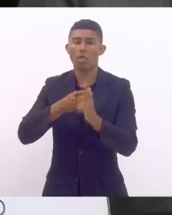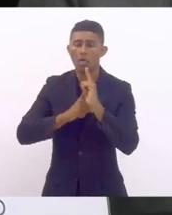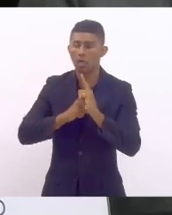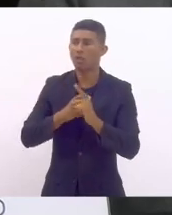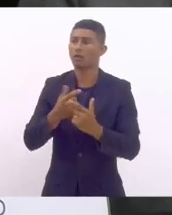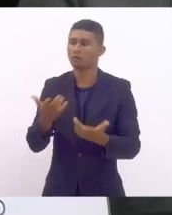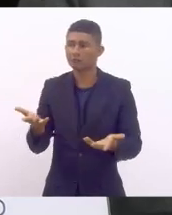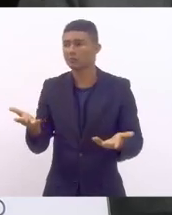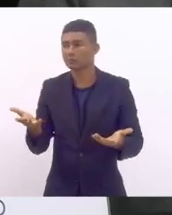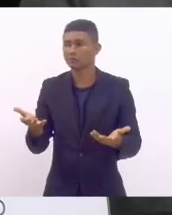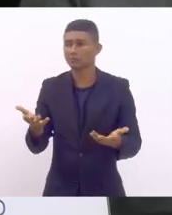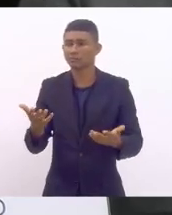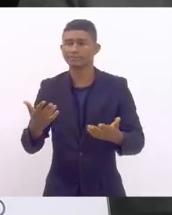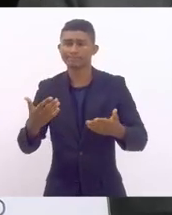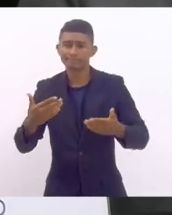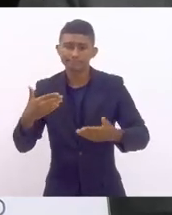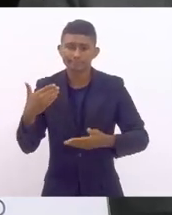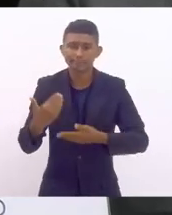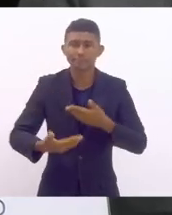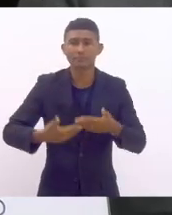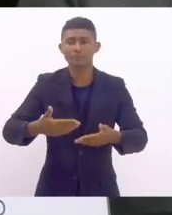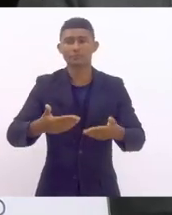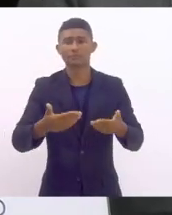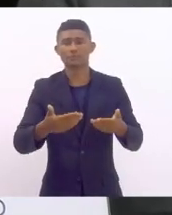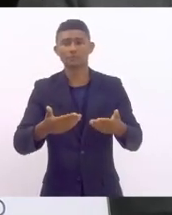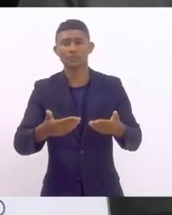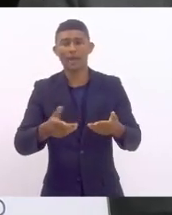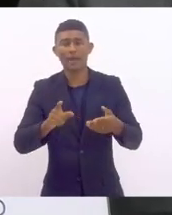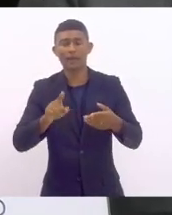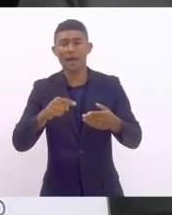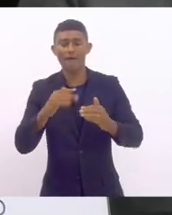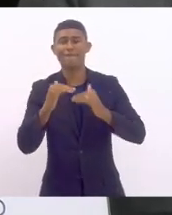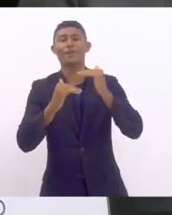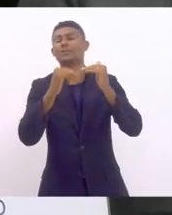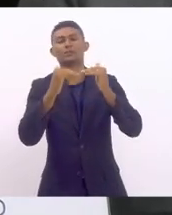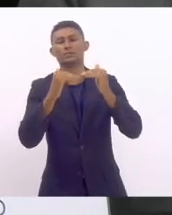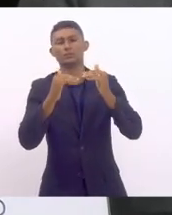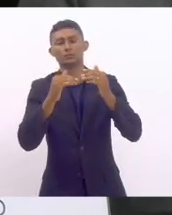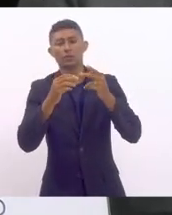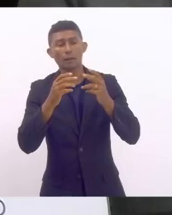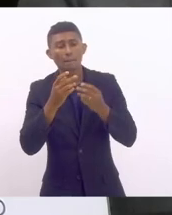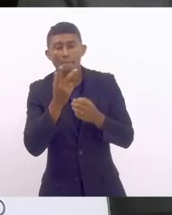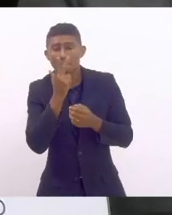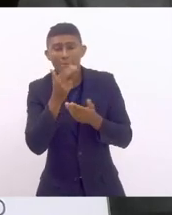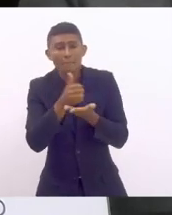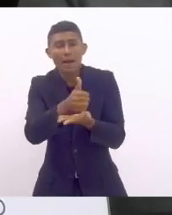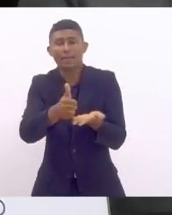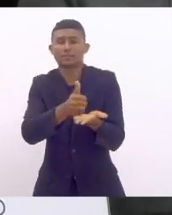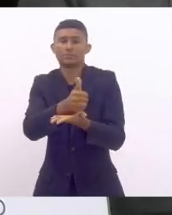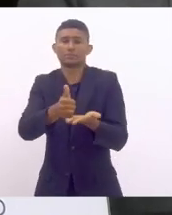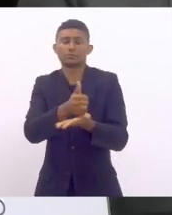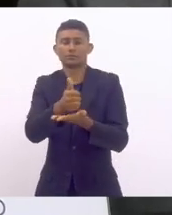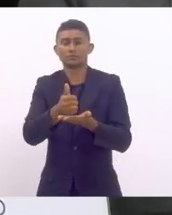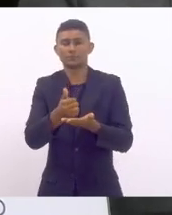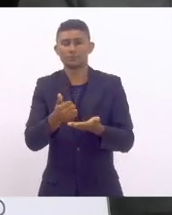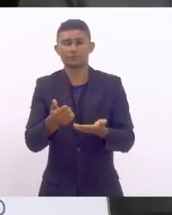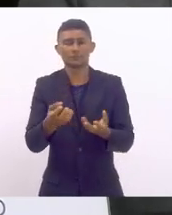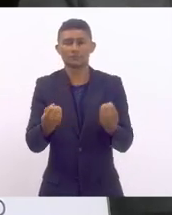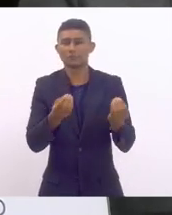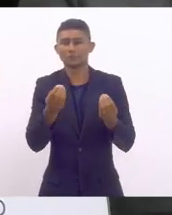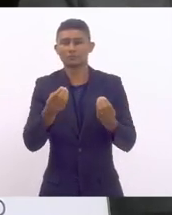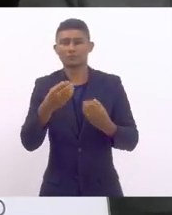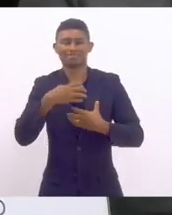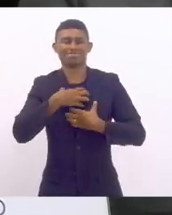dessa luta permanente para manter o mínimo não é nem para avançar para manter o milho é Oi Tati é muito